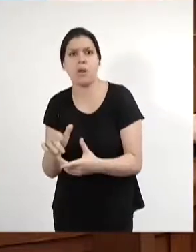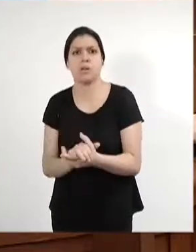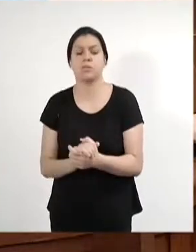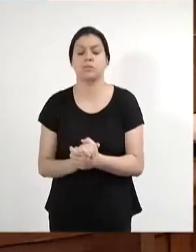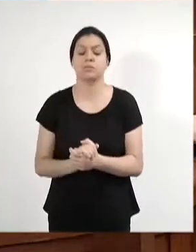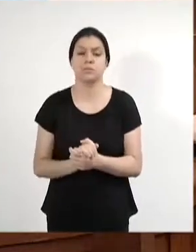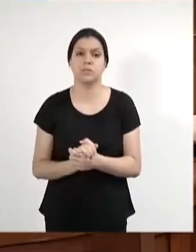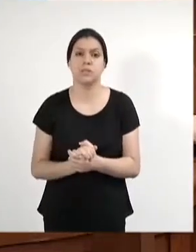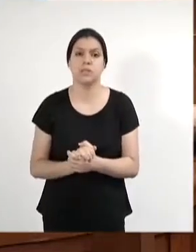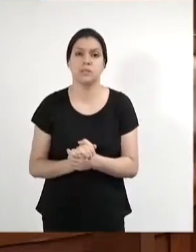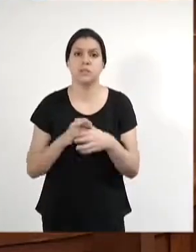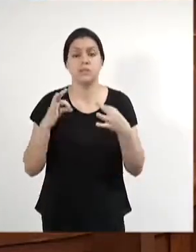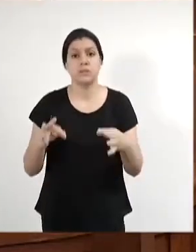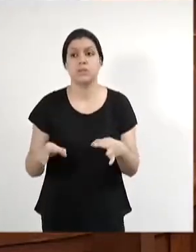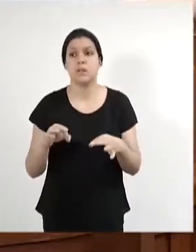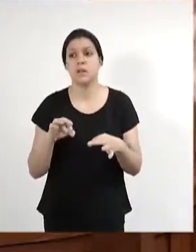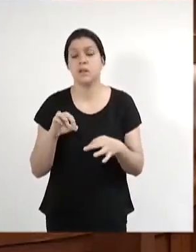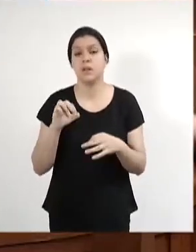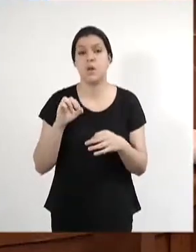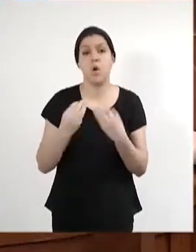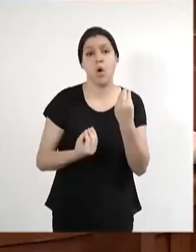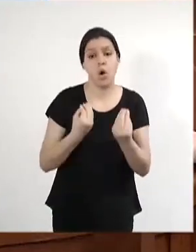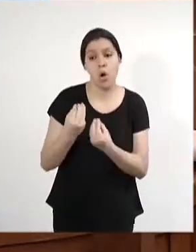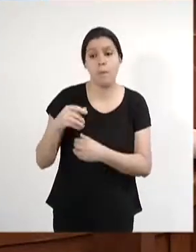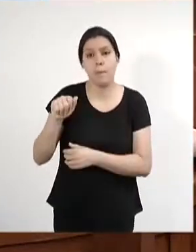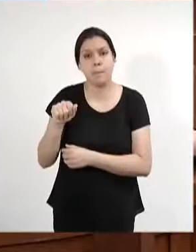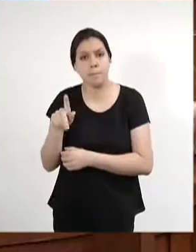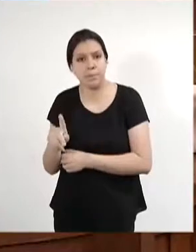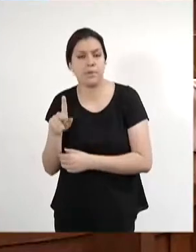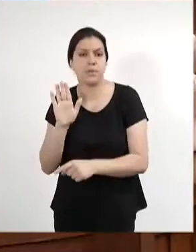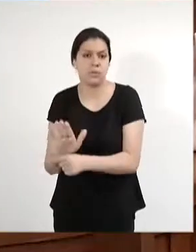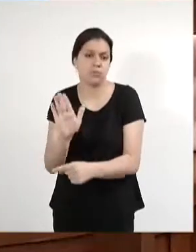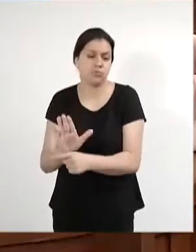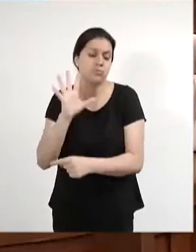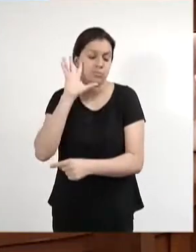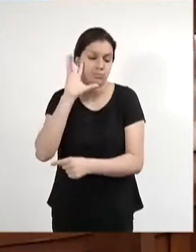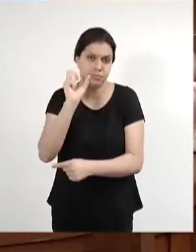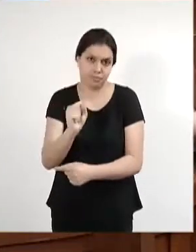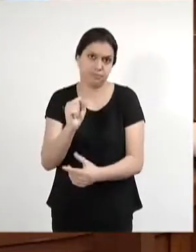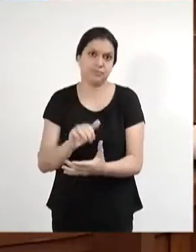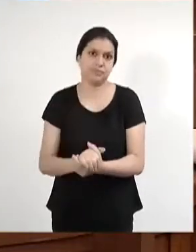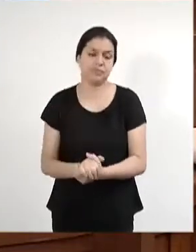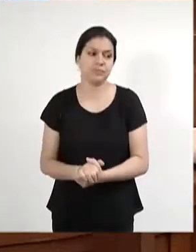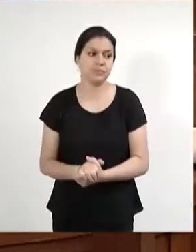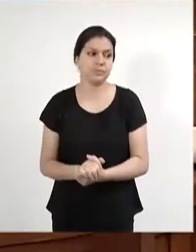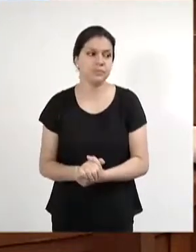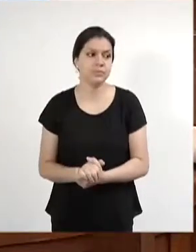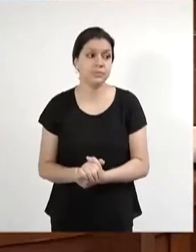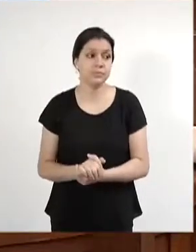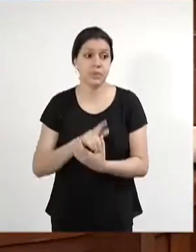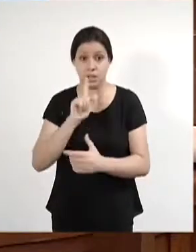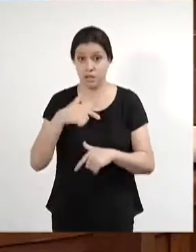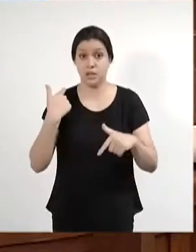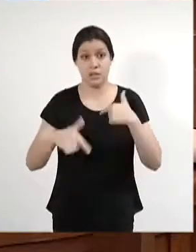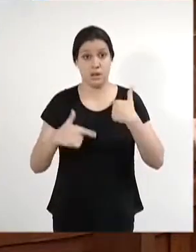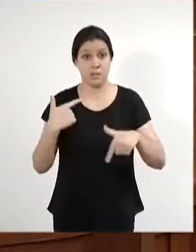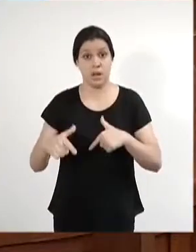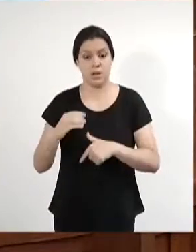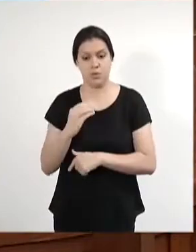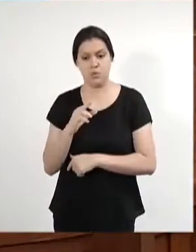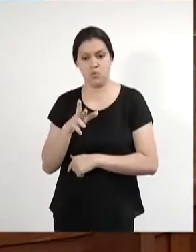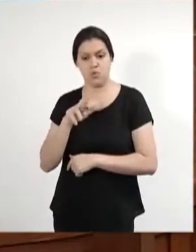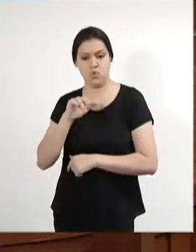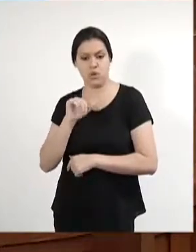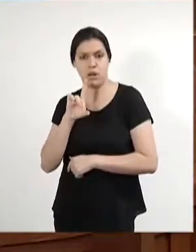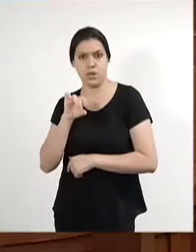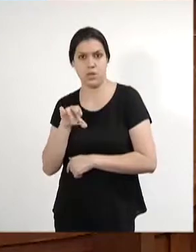idoso, a questão da sua aposentadoria. E esse trabalho de curadoria, ele